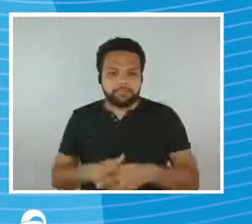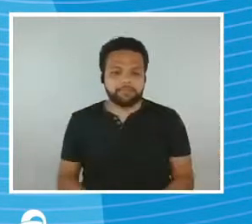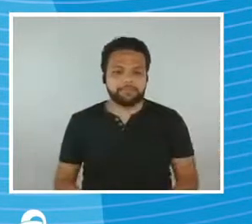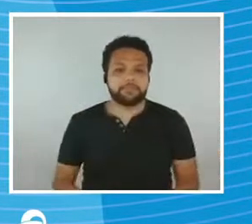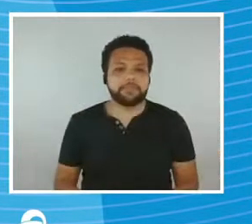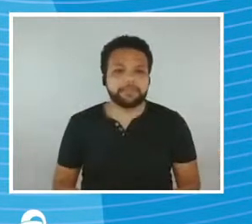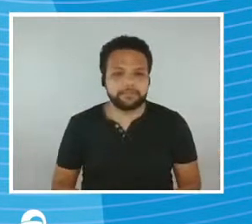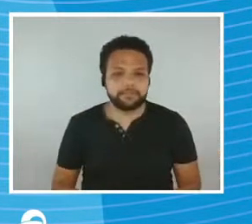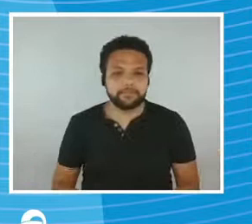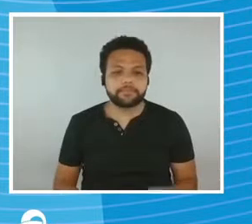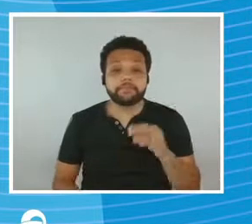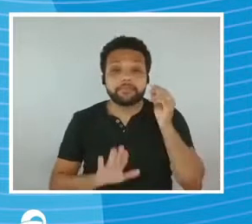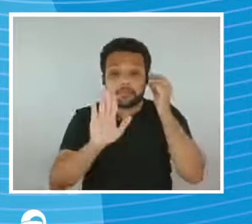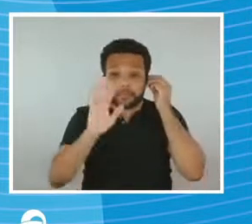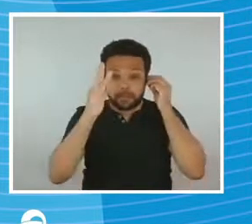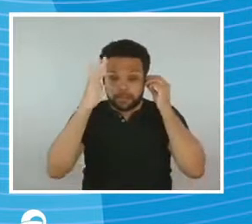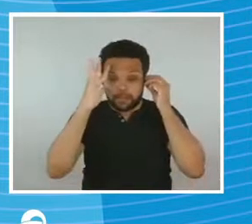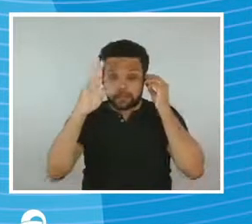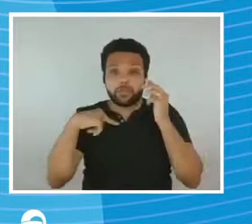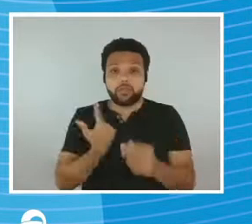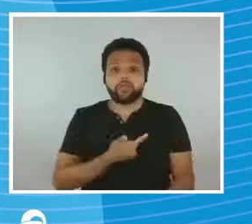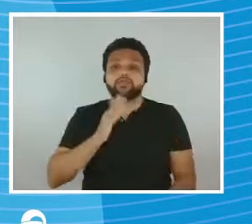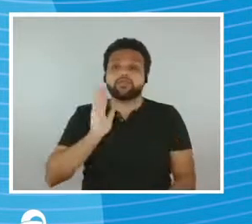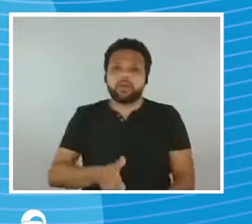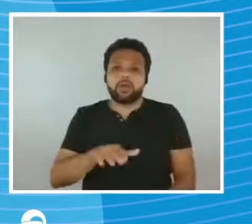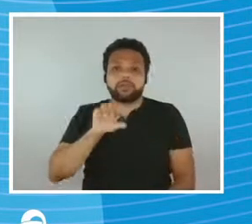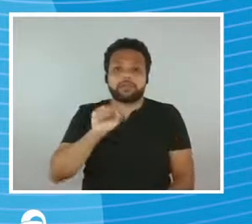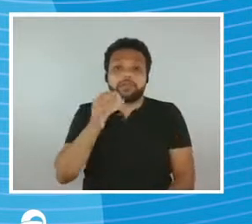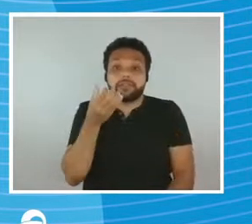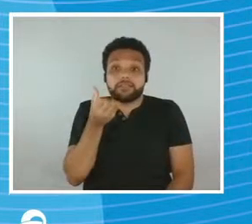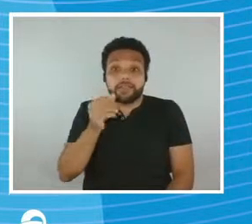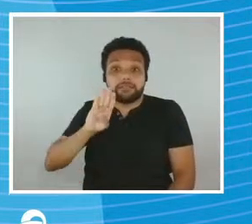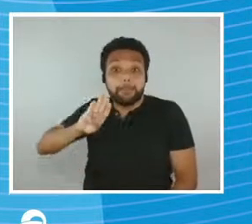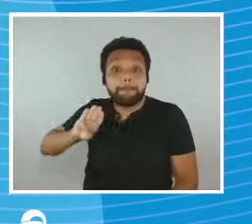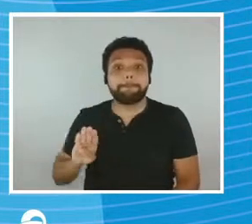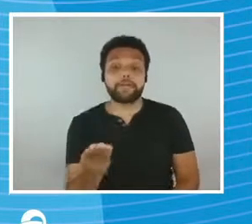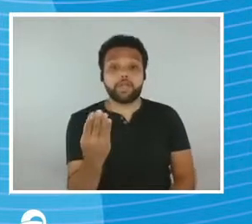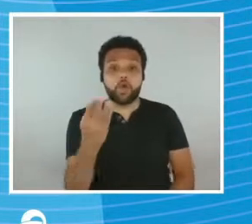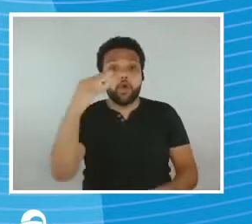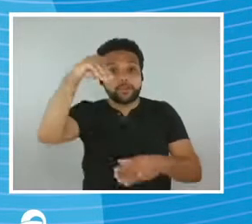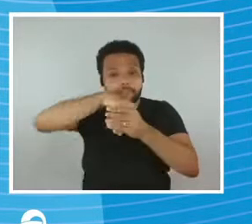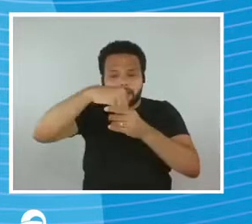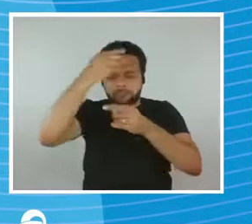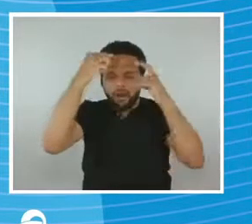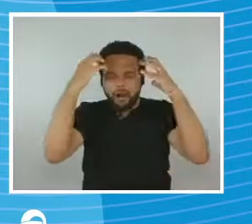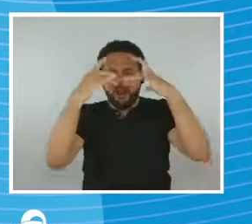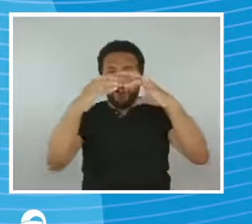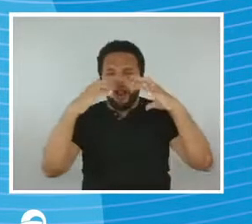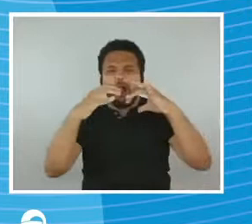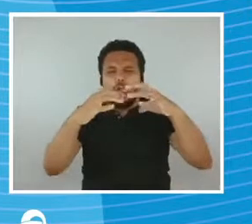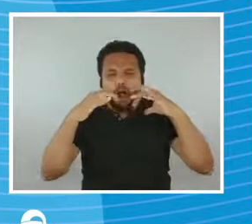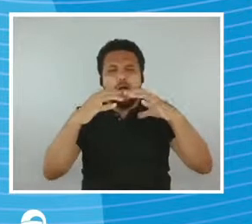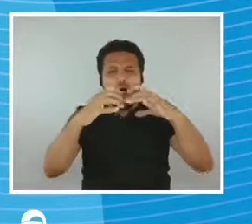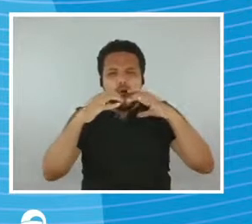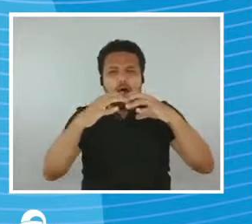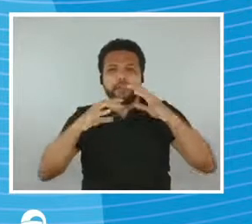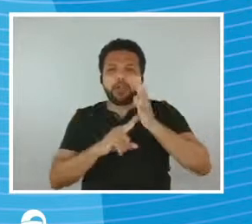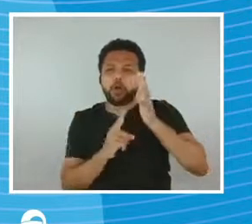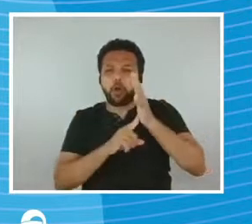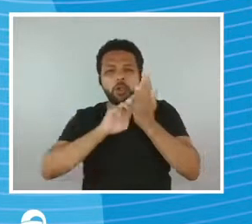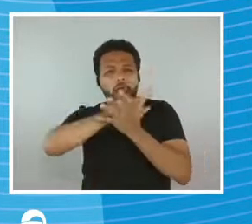Agora, imaginem, a gente tem 86 bilhões de neurônios, multiplicados por 30 mil sinapses cada uma, isso